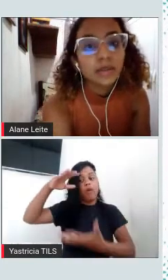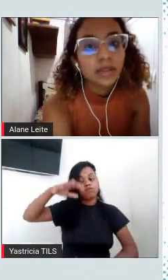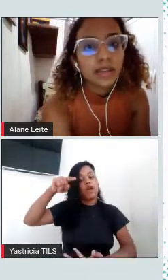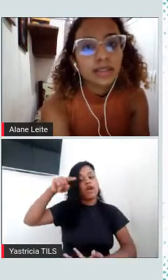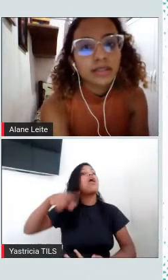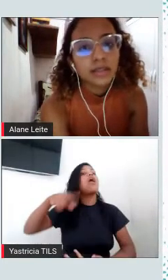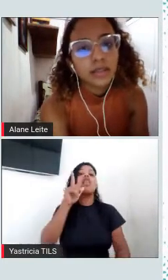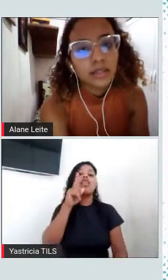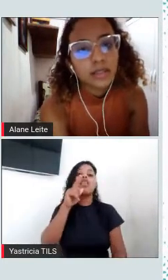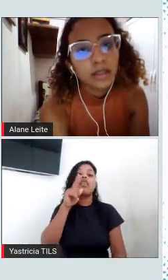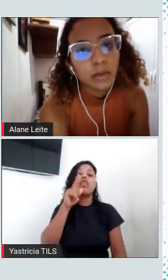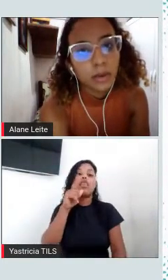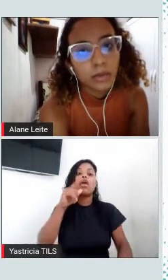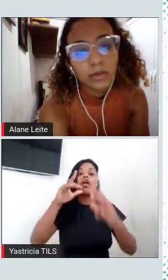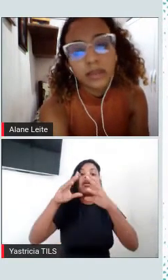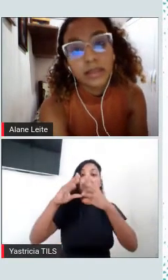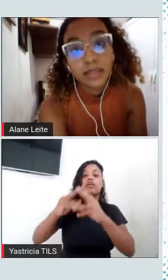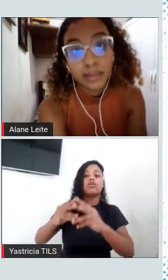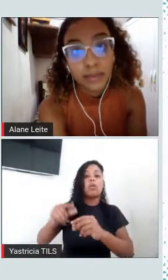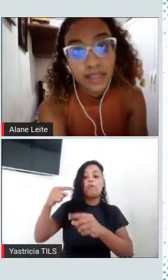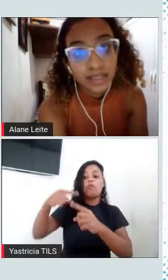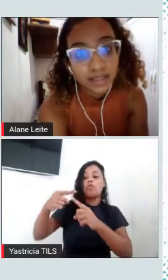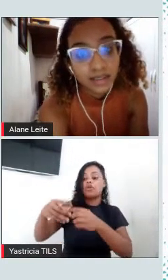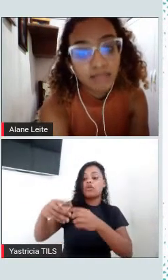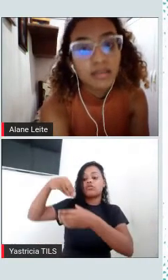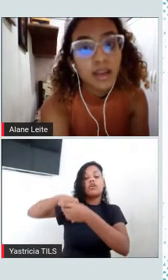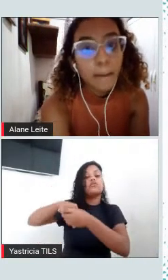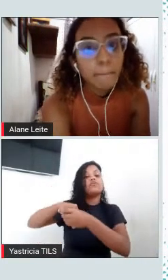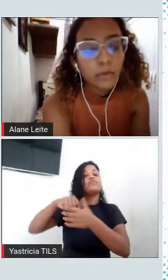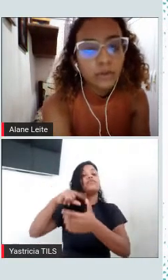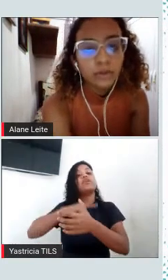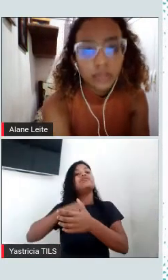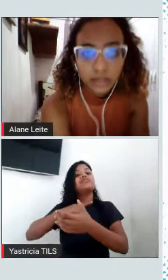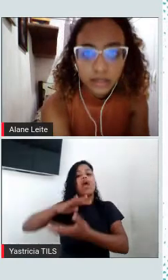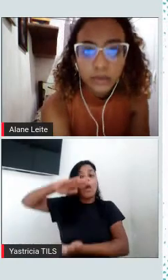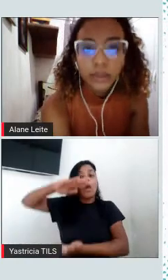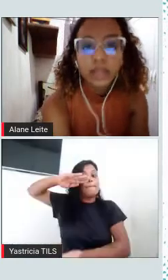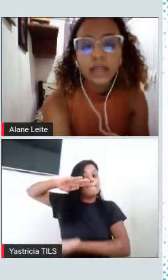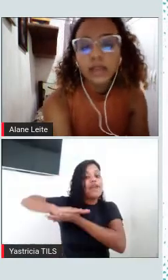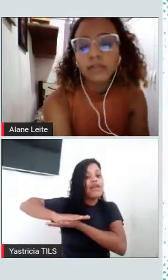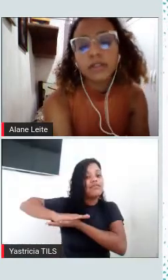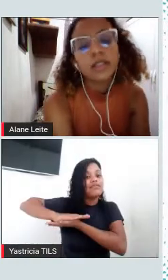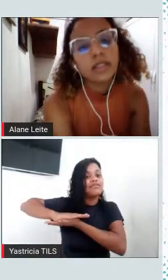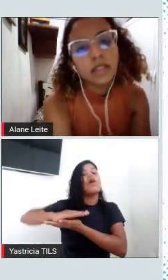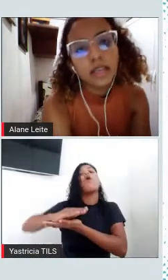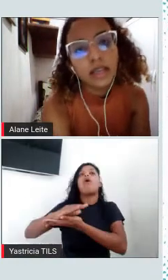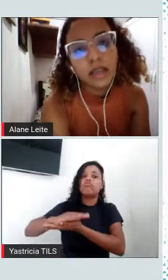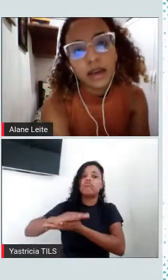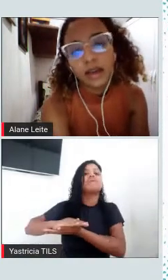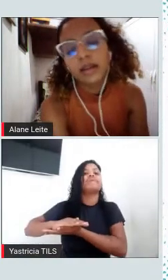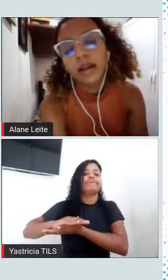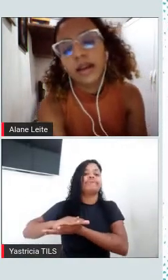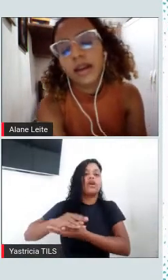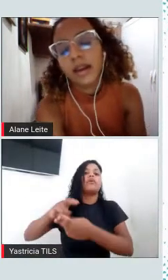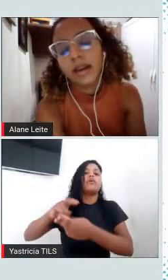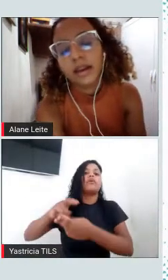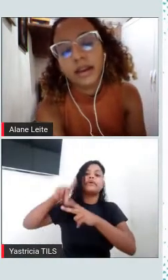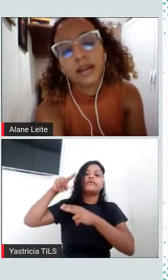ali dentro está sendo exercida uma determinada pressão muito grande, o que influencia ele